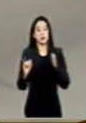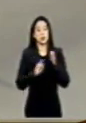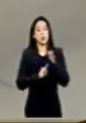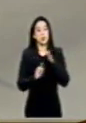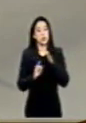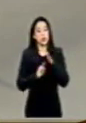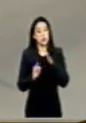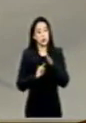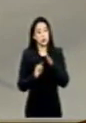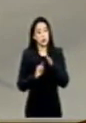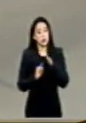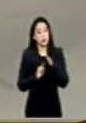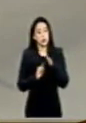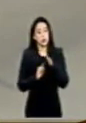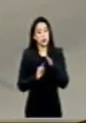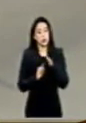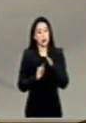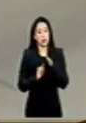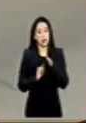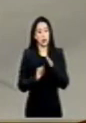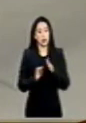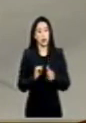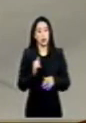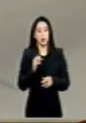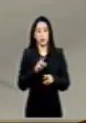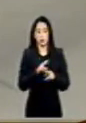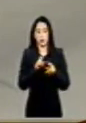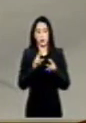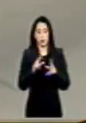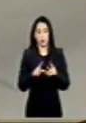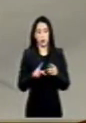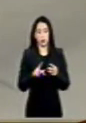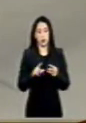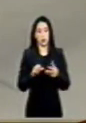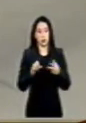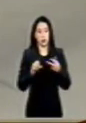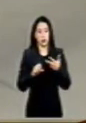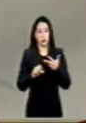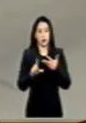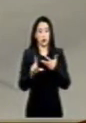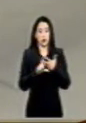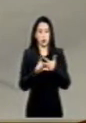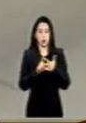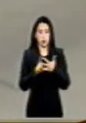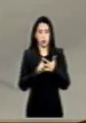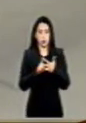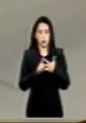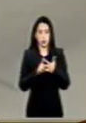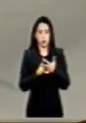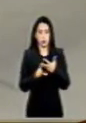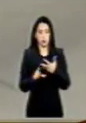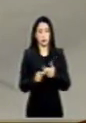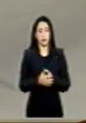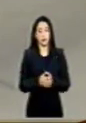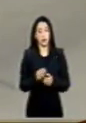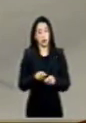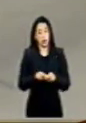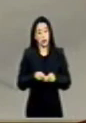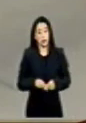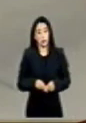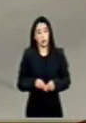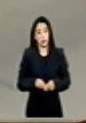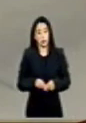institucional inerente ao poder legislativo. Por isso, a realização de